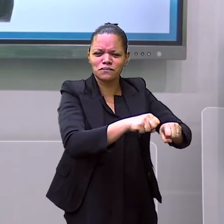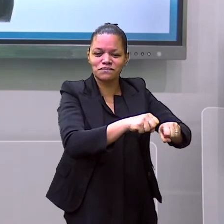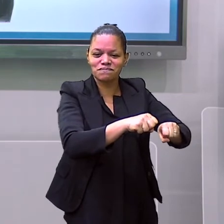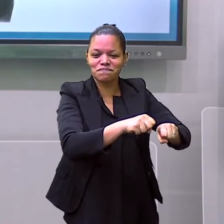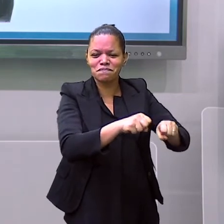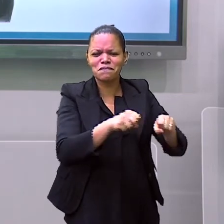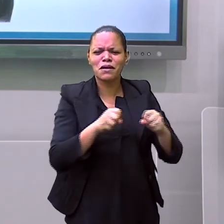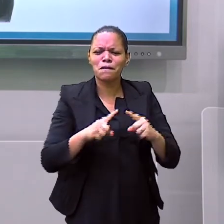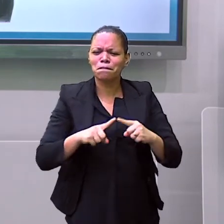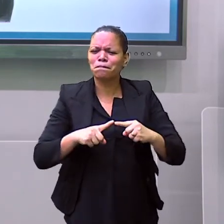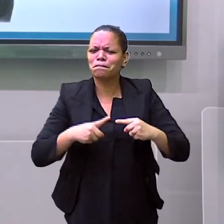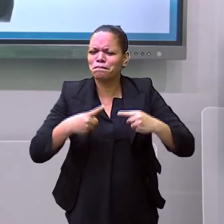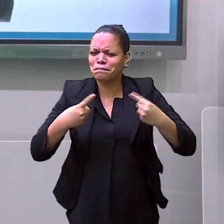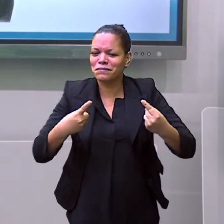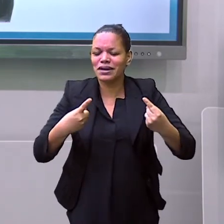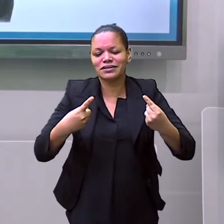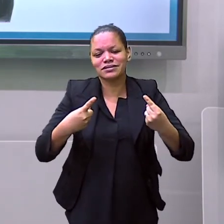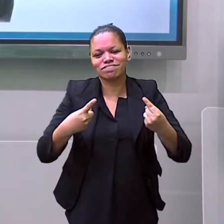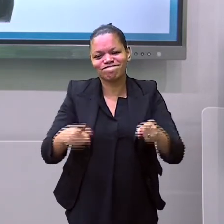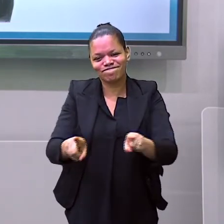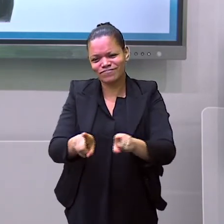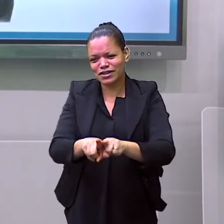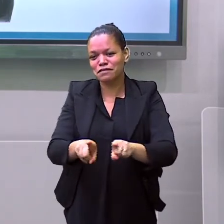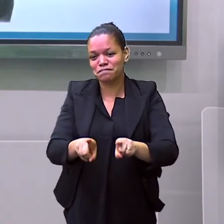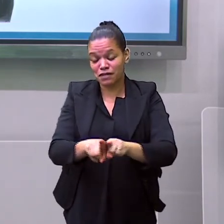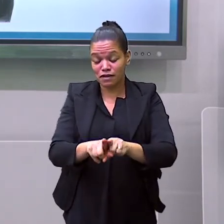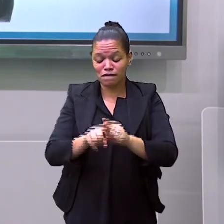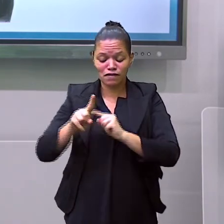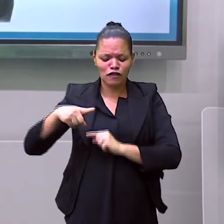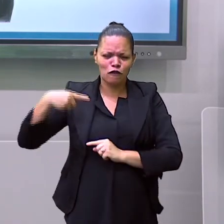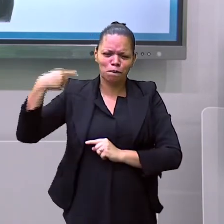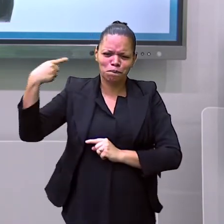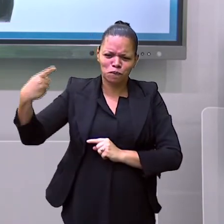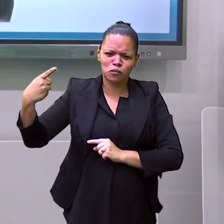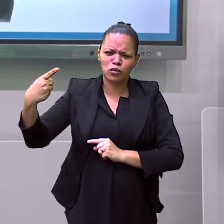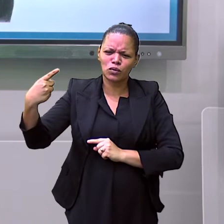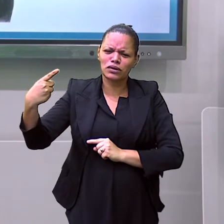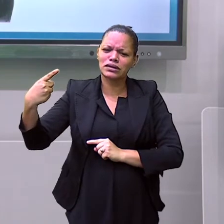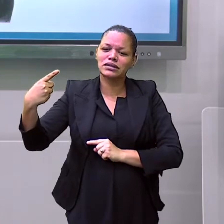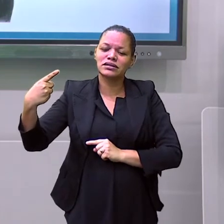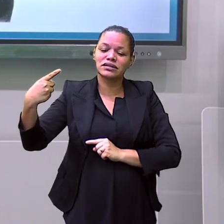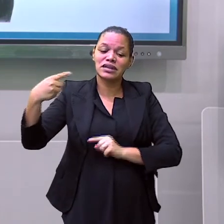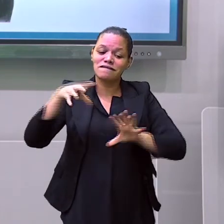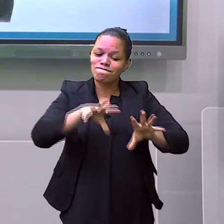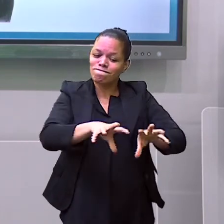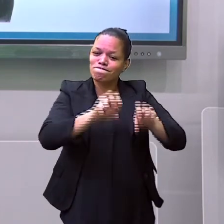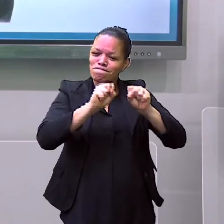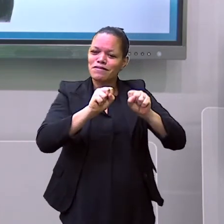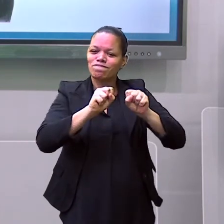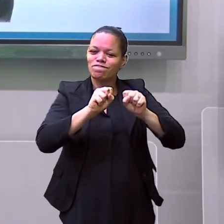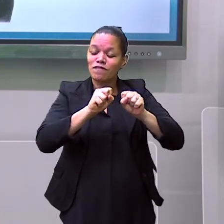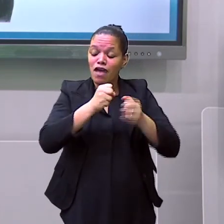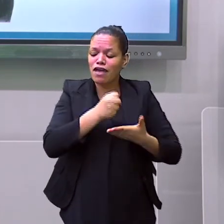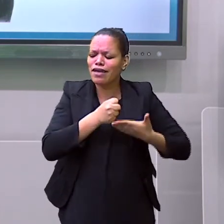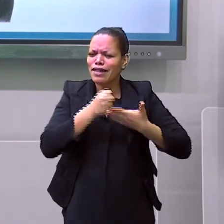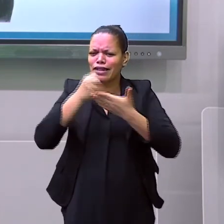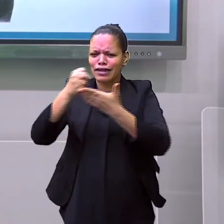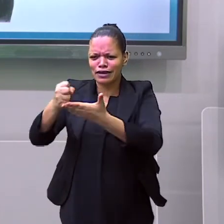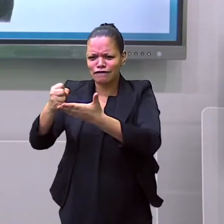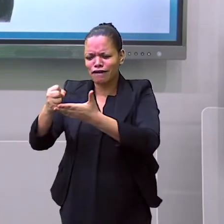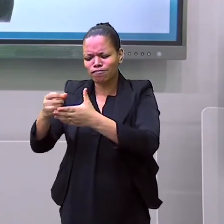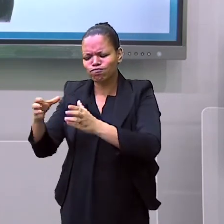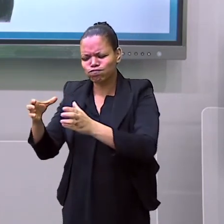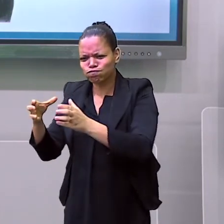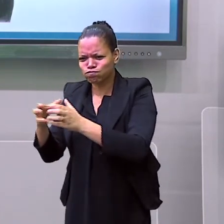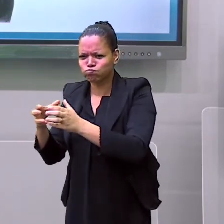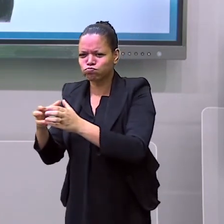de concentração, a Anne ela continuou escrevendo os relatos, horrores que ela